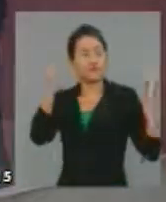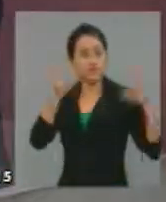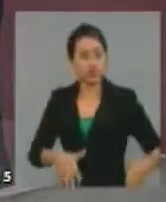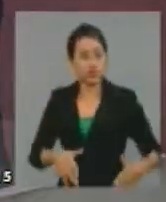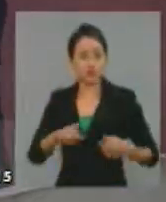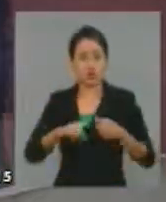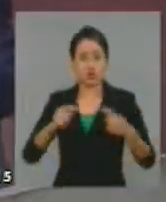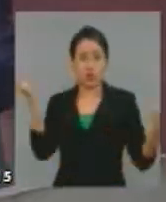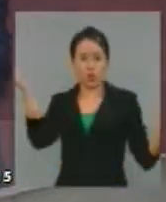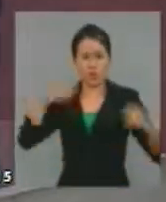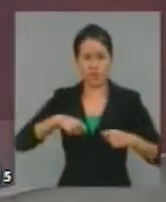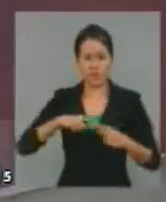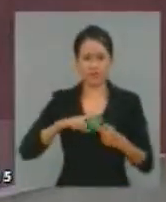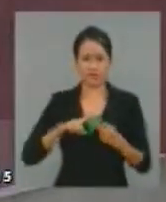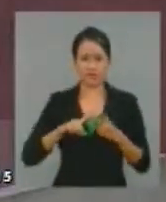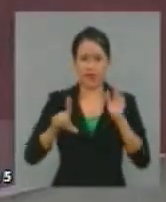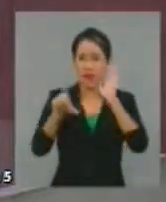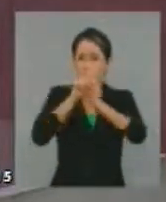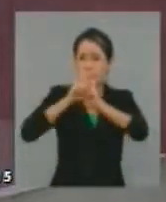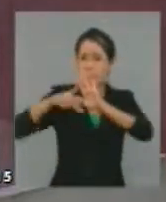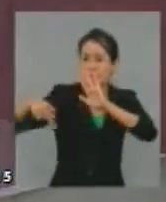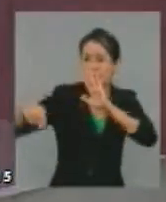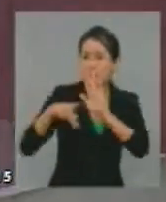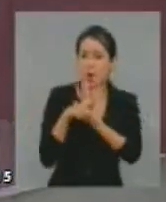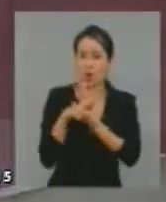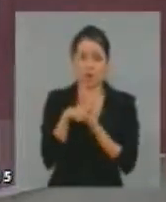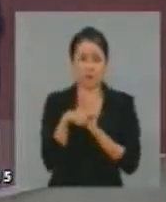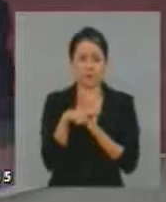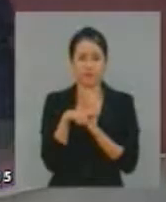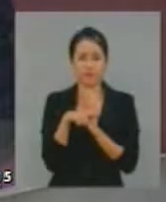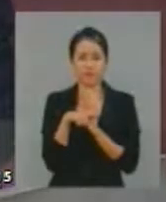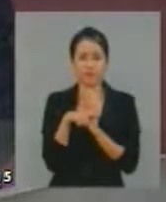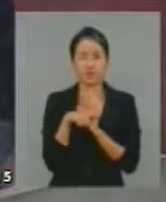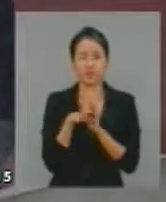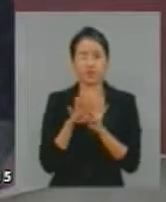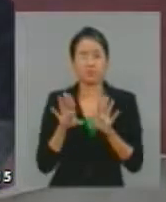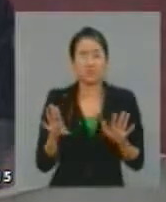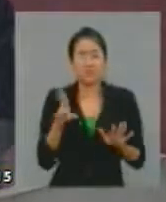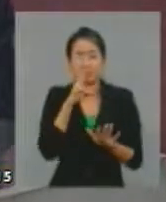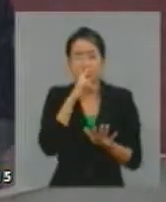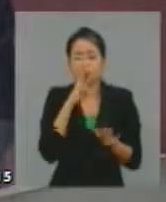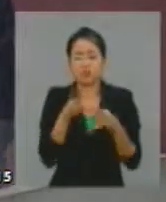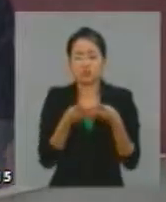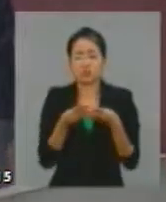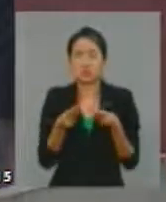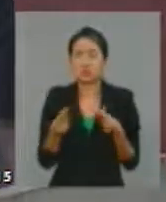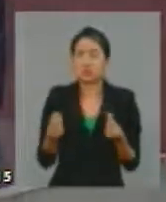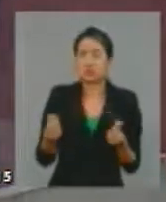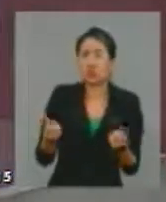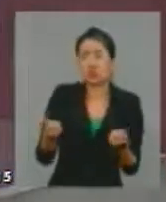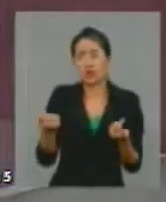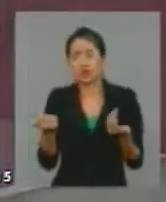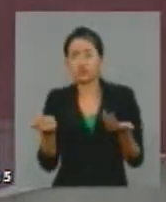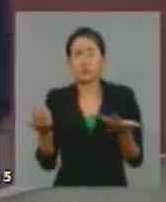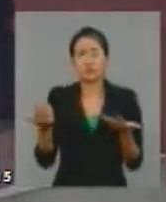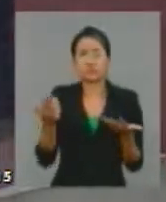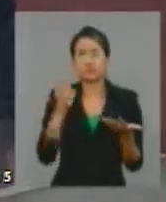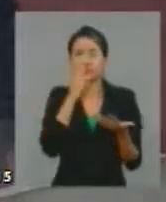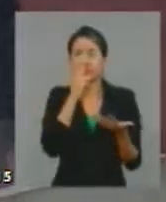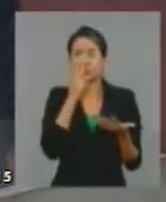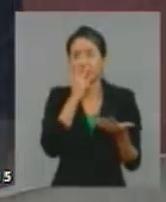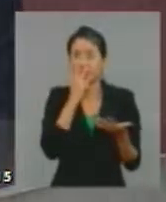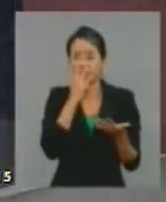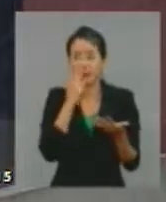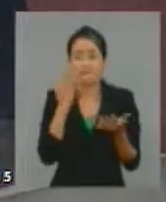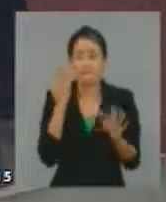competência, legitimidade, se você tem um processo de destruição do tecido sócio-familiar e comunitário, muito em razão da